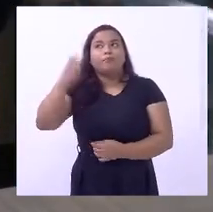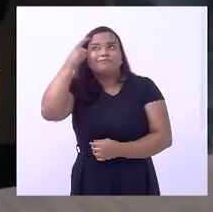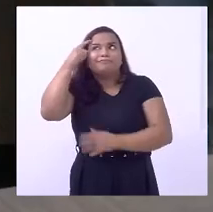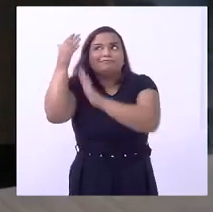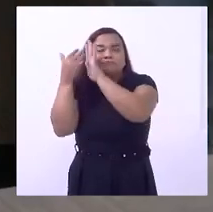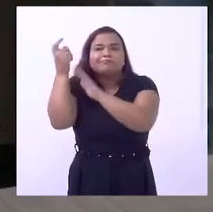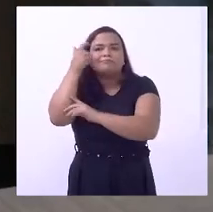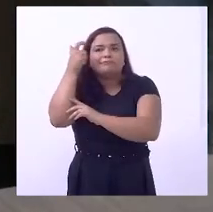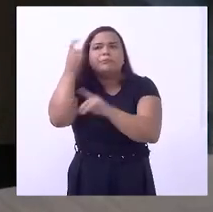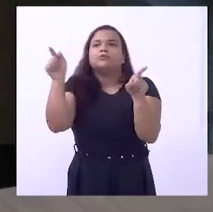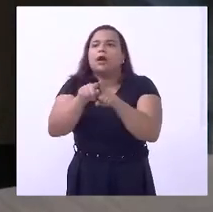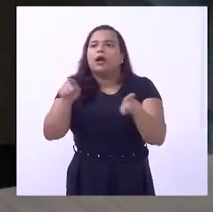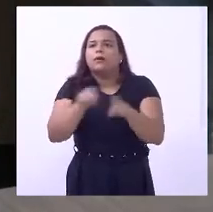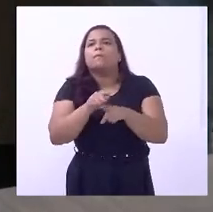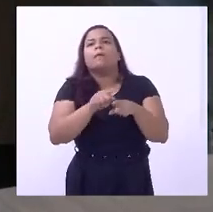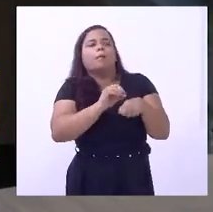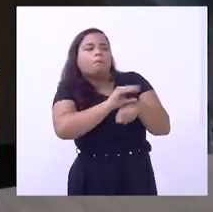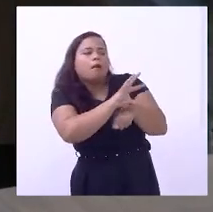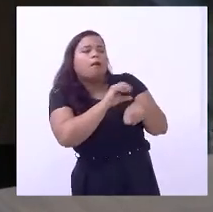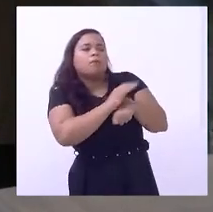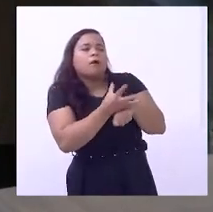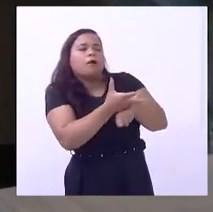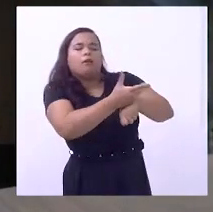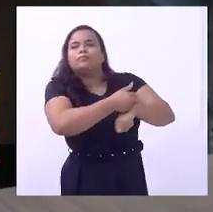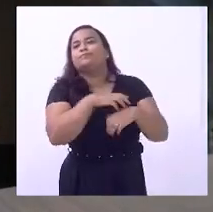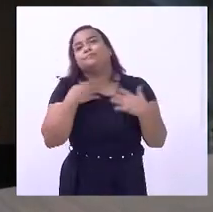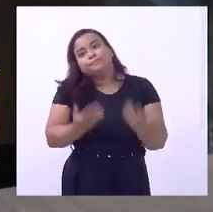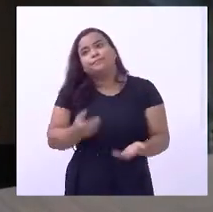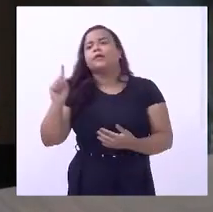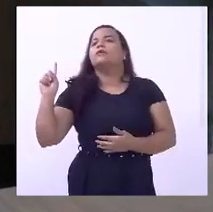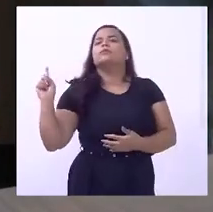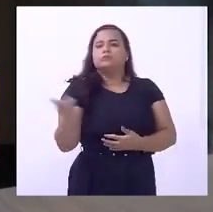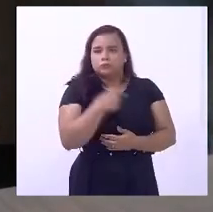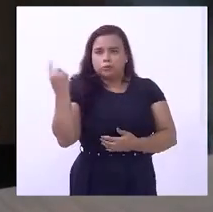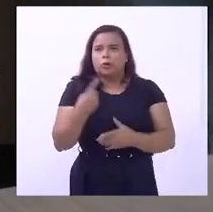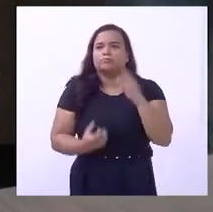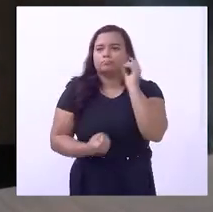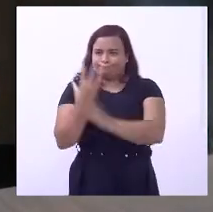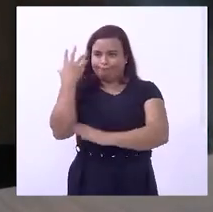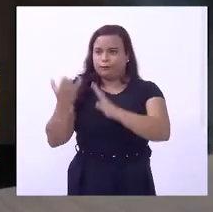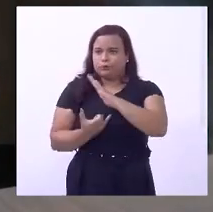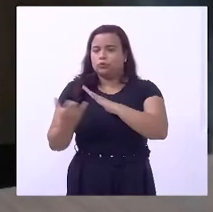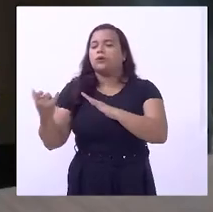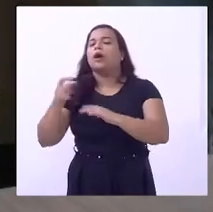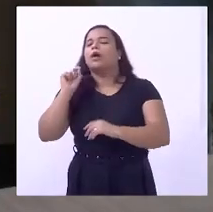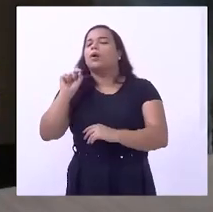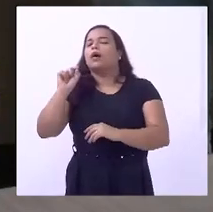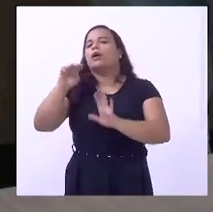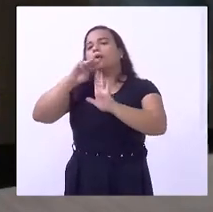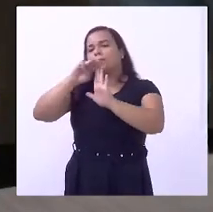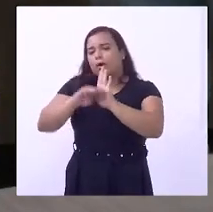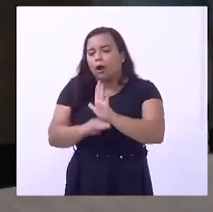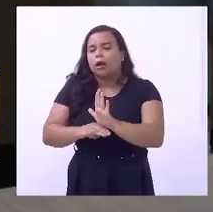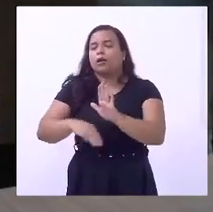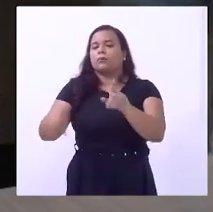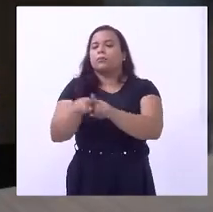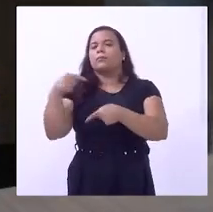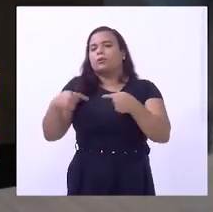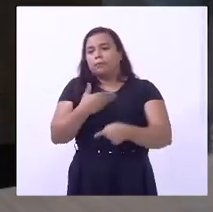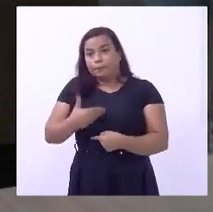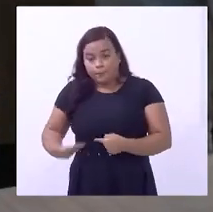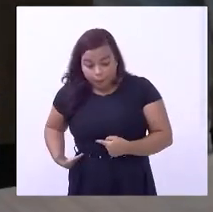nesse sentido, a gente instituir um programa, uma campanha, uma política pública que venha ao